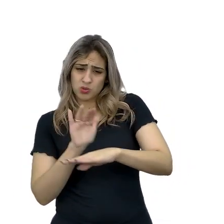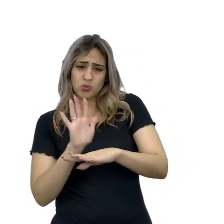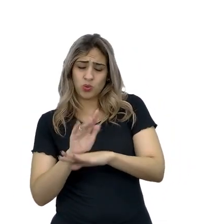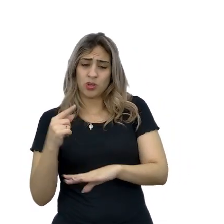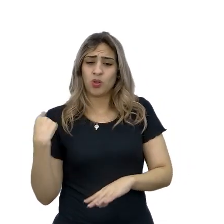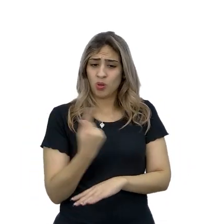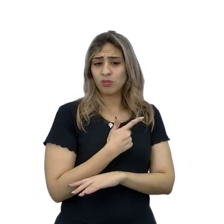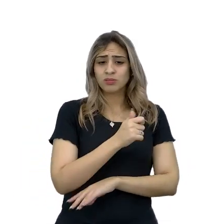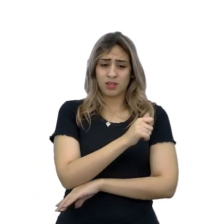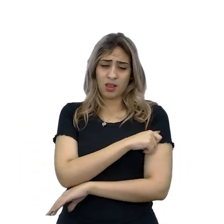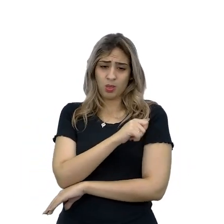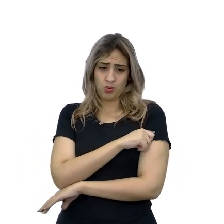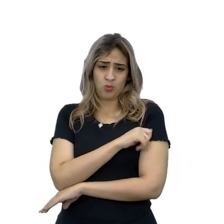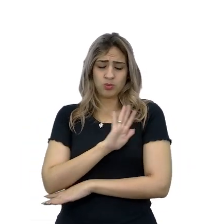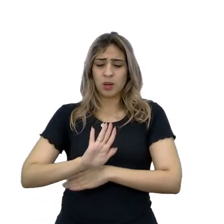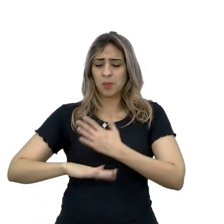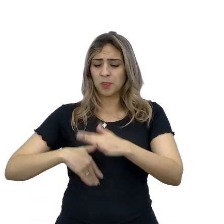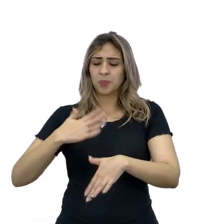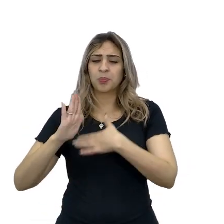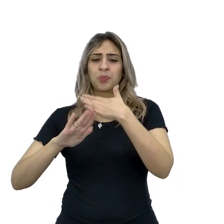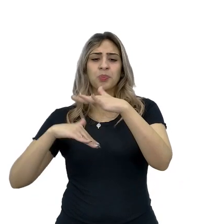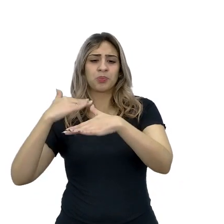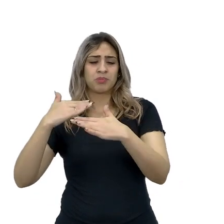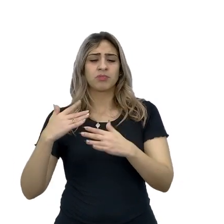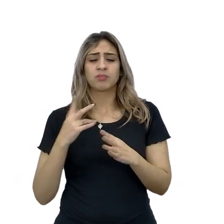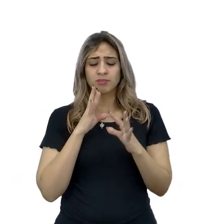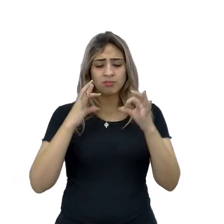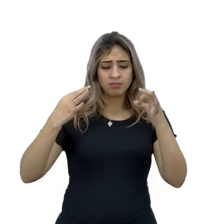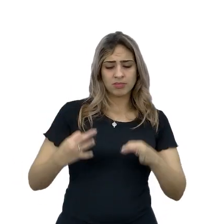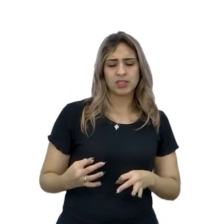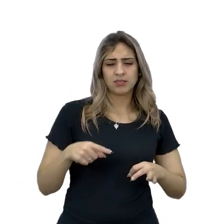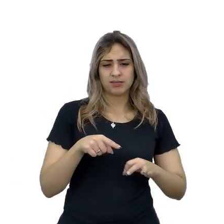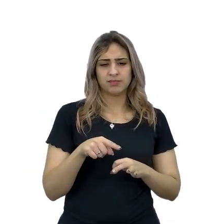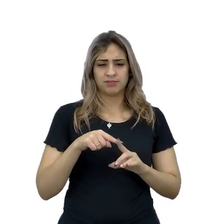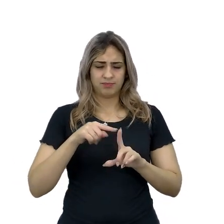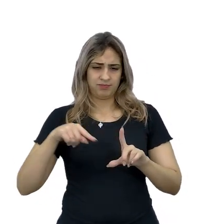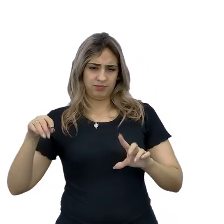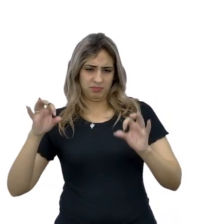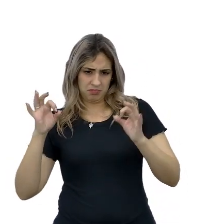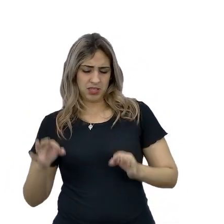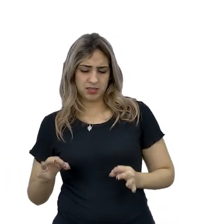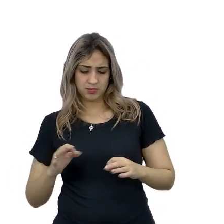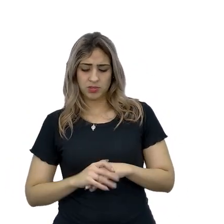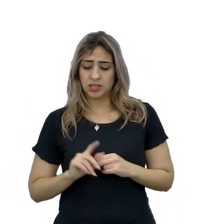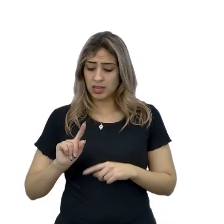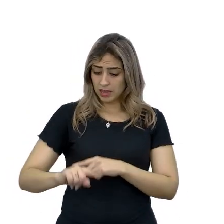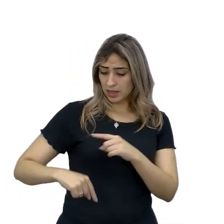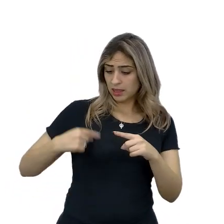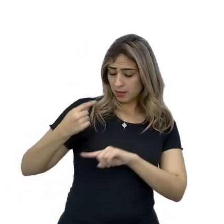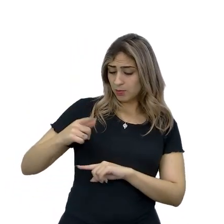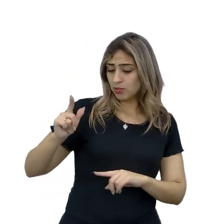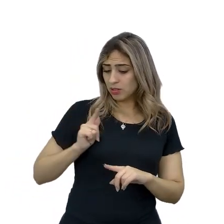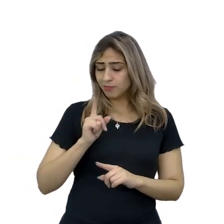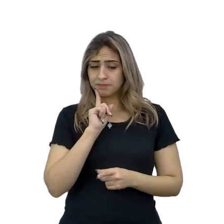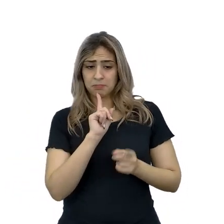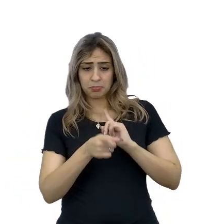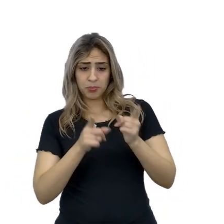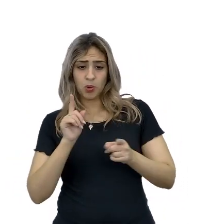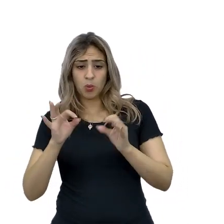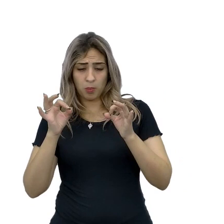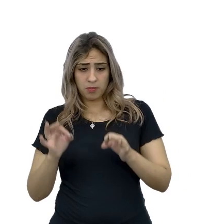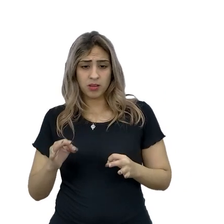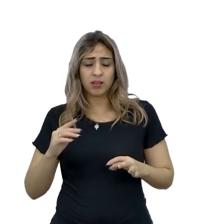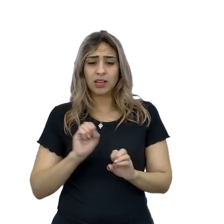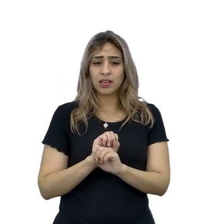nossos estudantes a decifrarem o enunciado, né? E depois tem o comando. Gente, o comando tem que